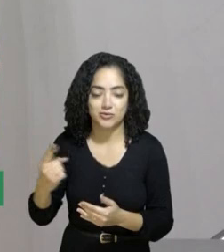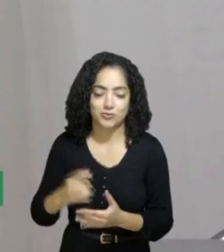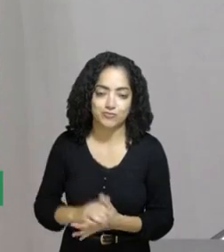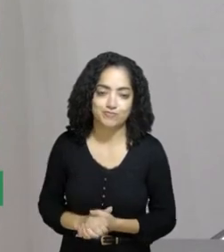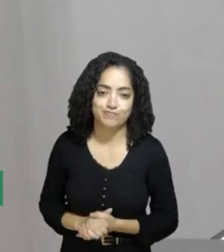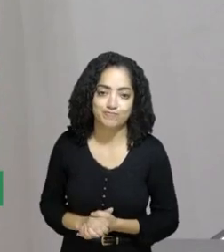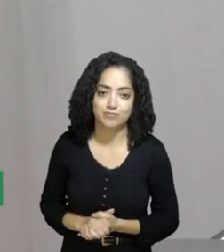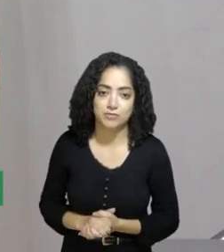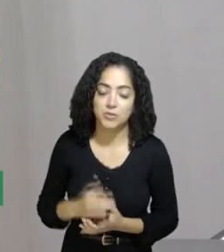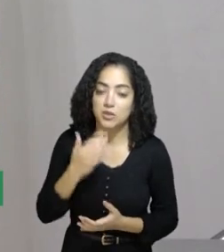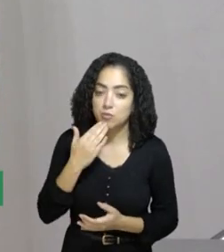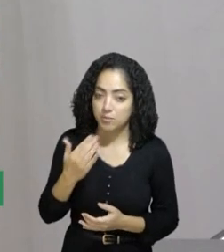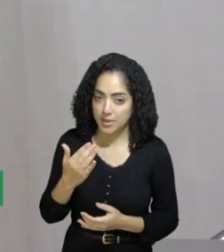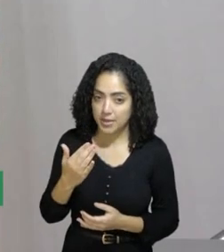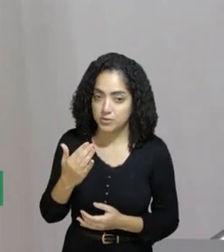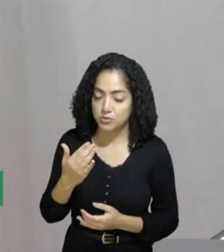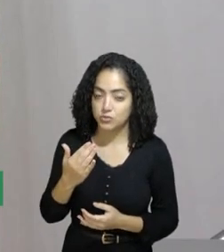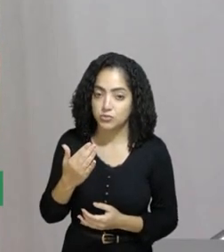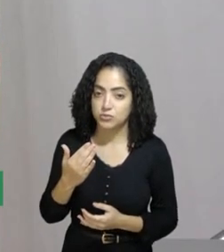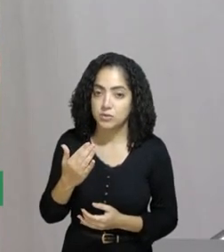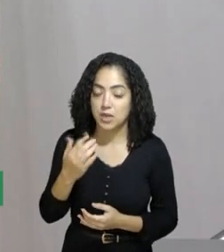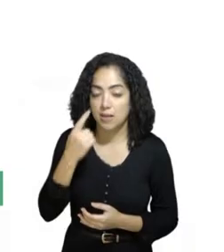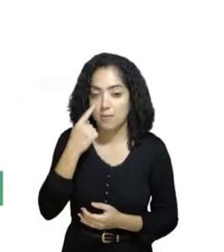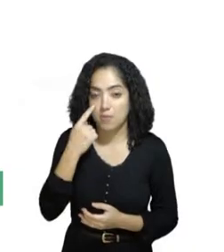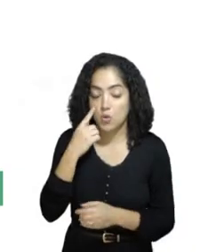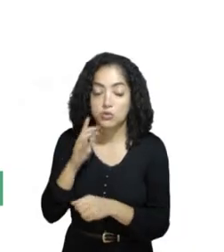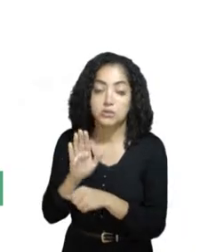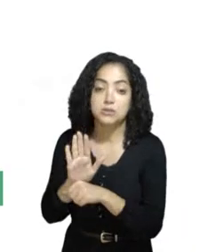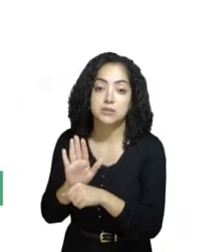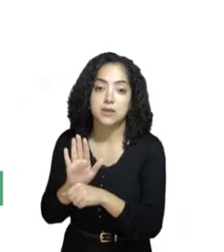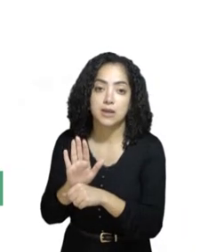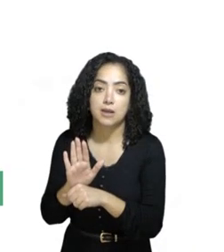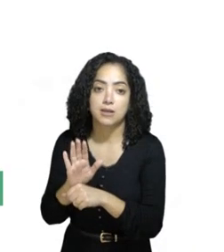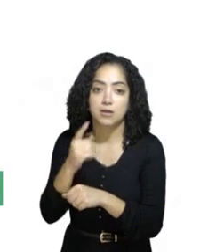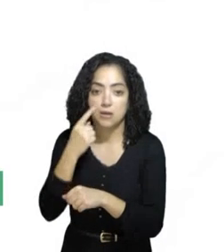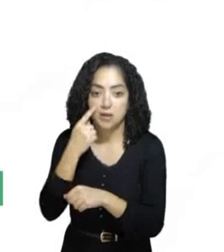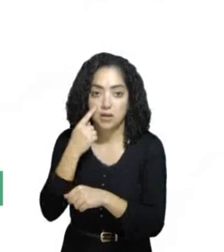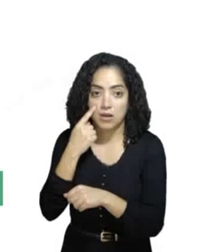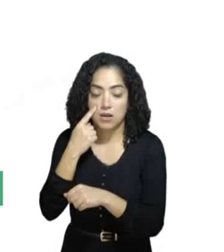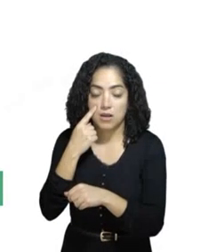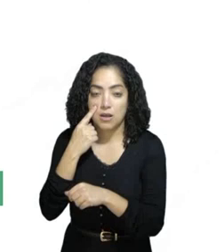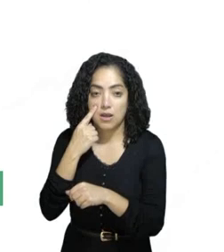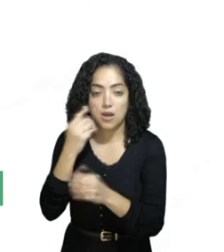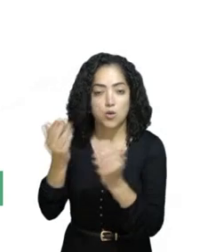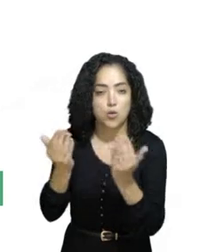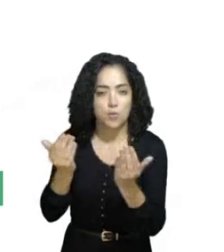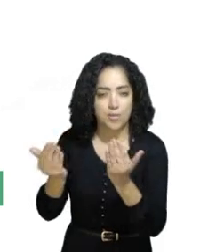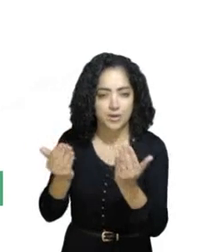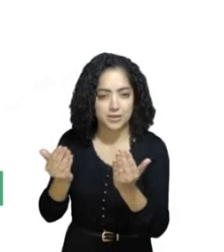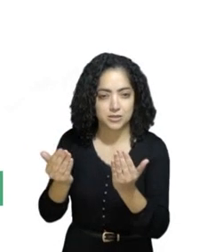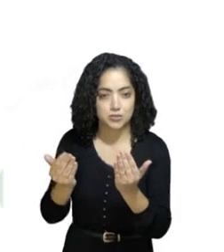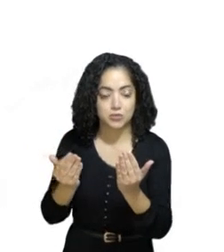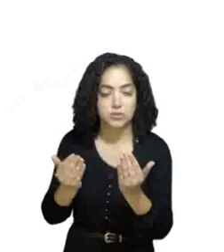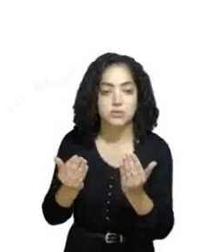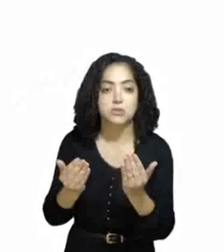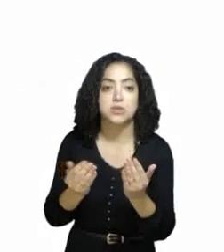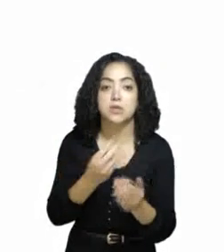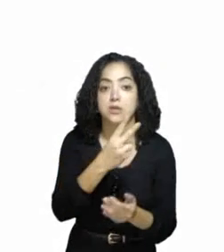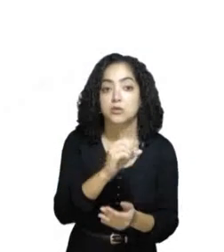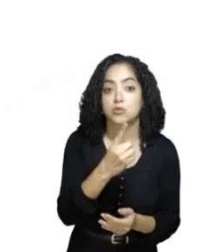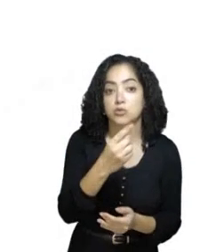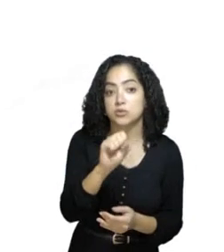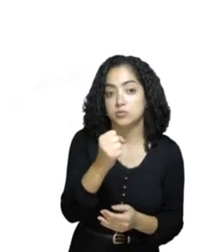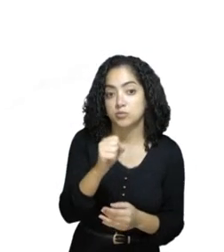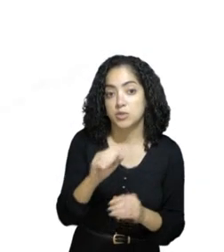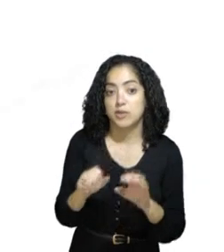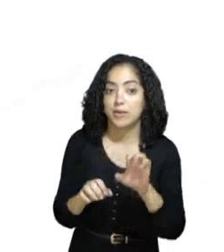Eu peço que, por favor, mostrem na tela, comparação das duas situações, da margem esquerda